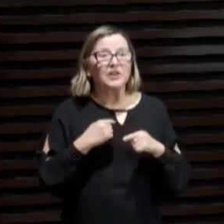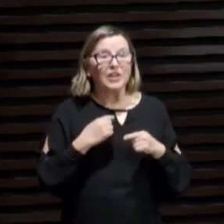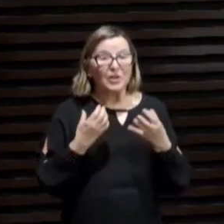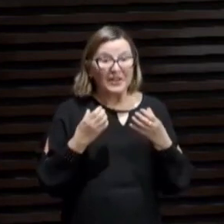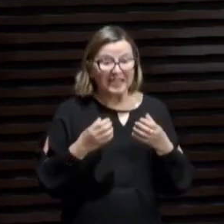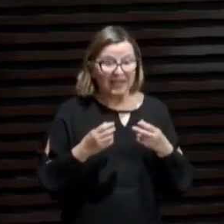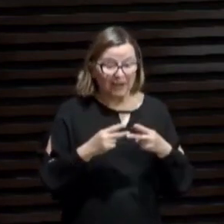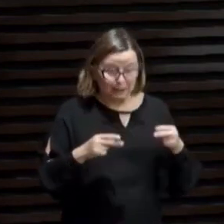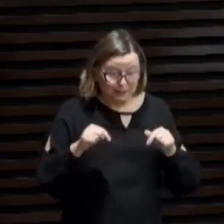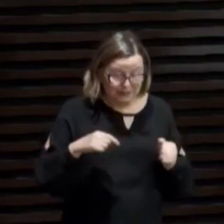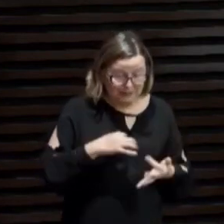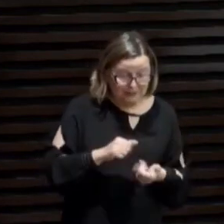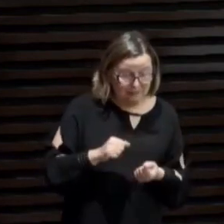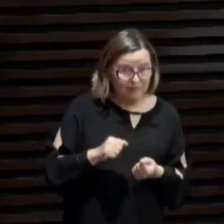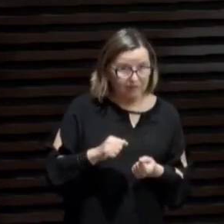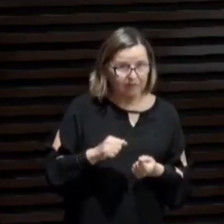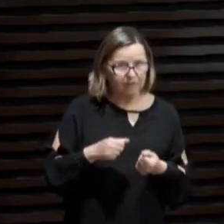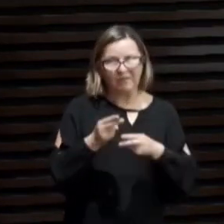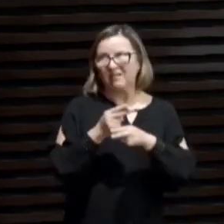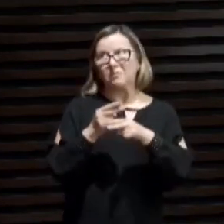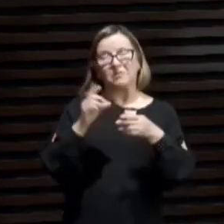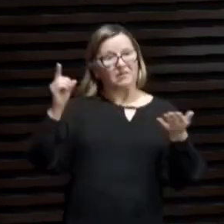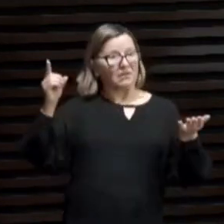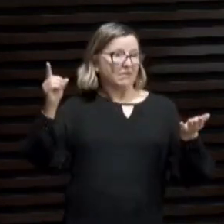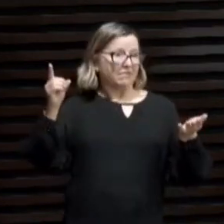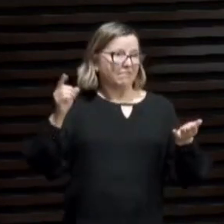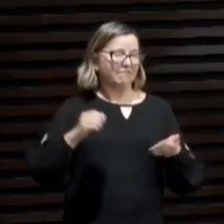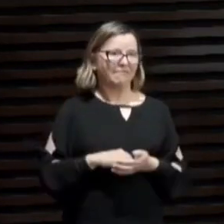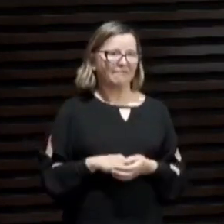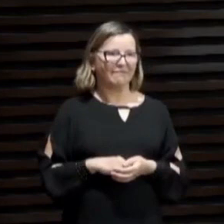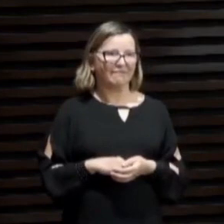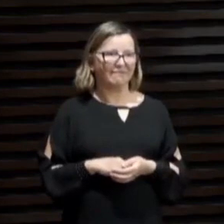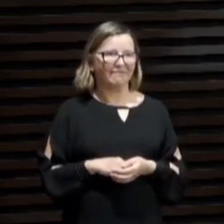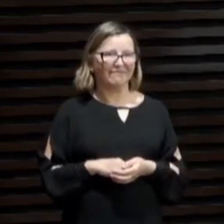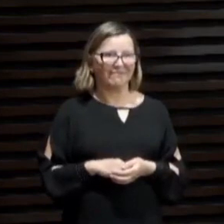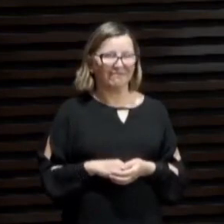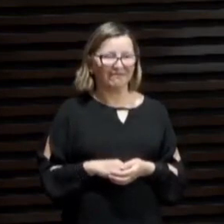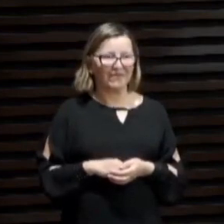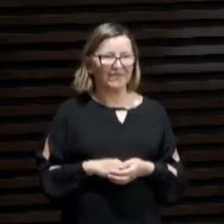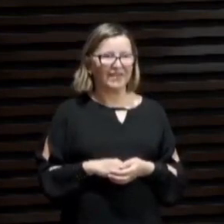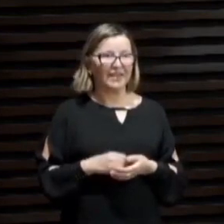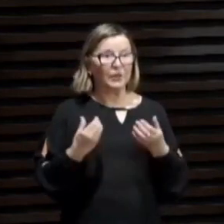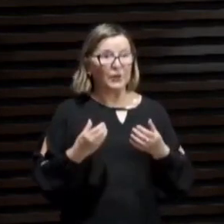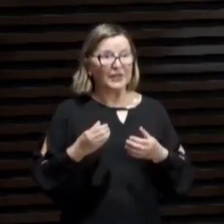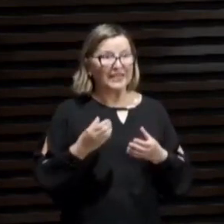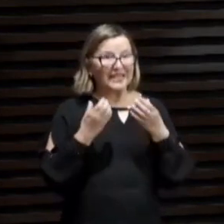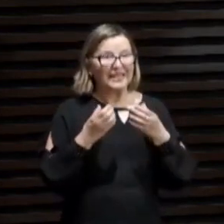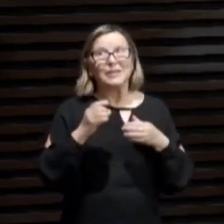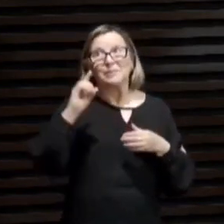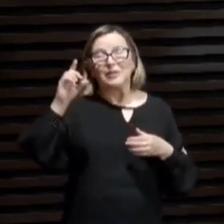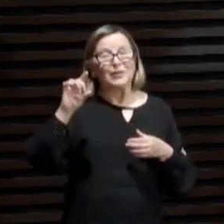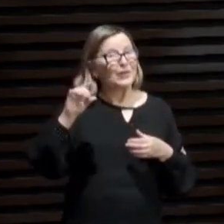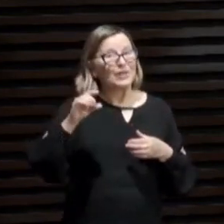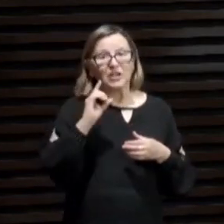assim, a sua também deve ser. Deve ser por isso. A gente quer acrescentar a Deus aqui no domingo. Agora eu estou vindo na quarta também,